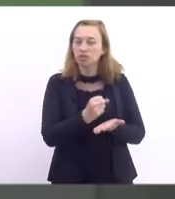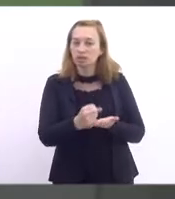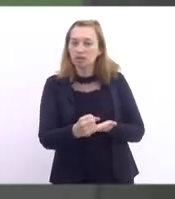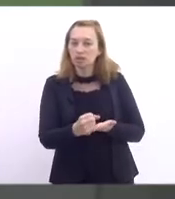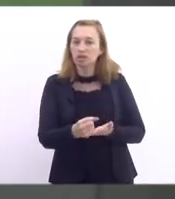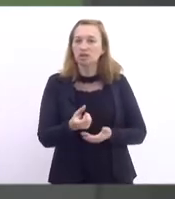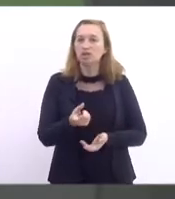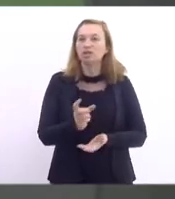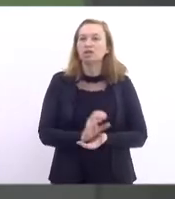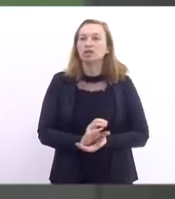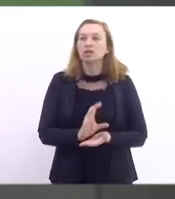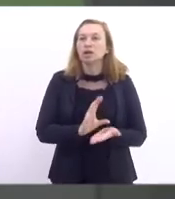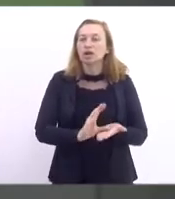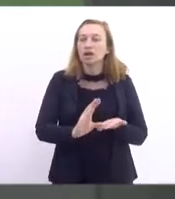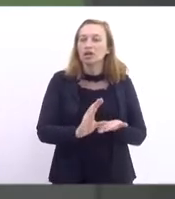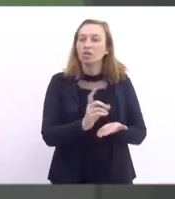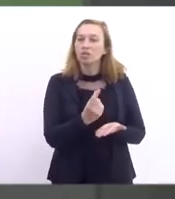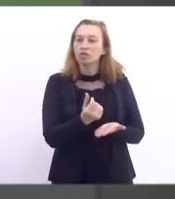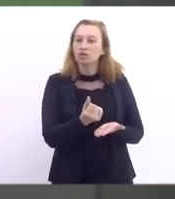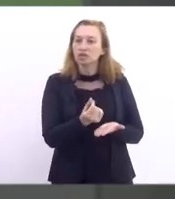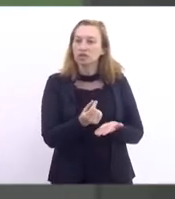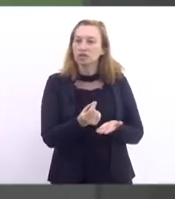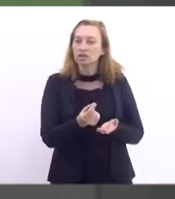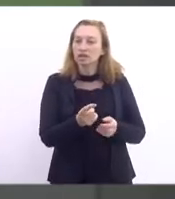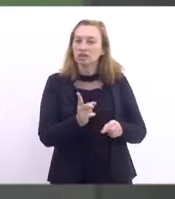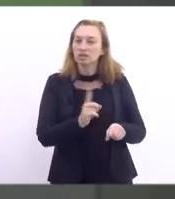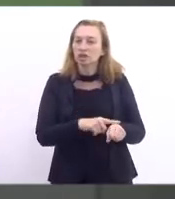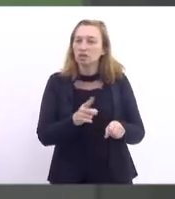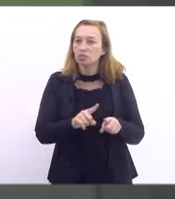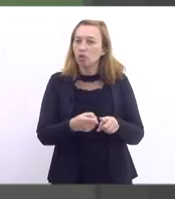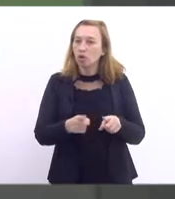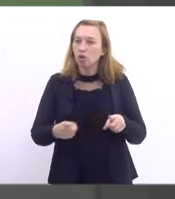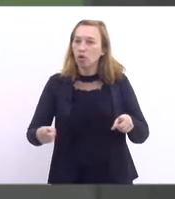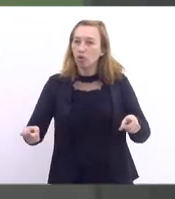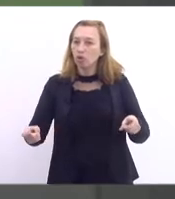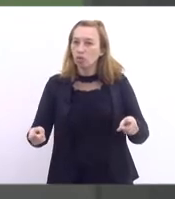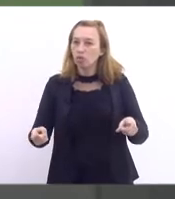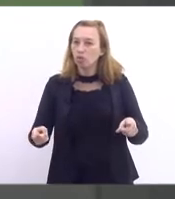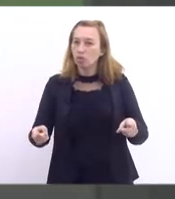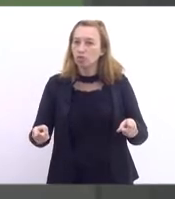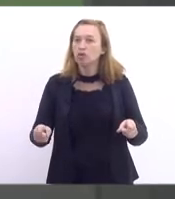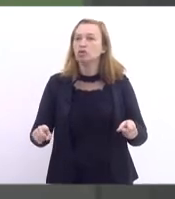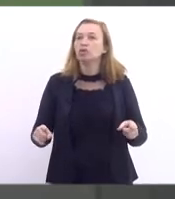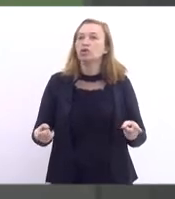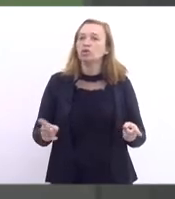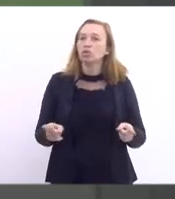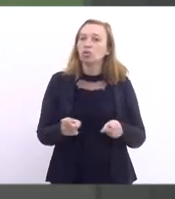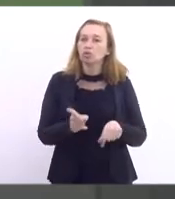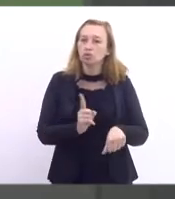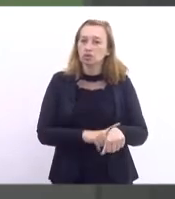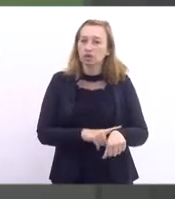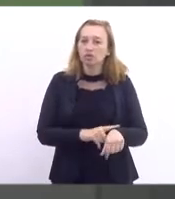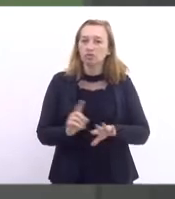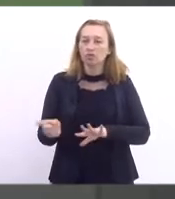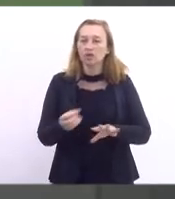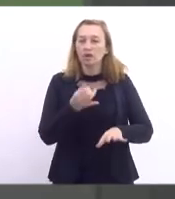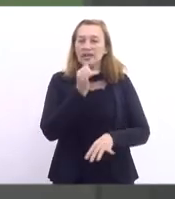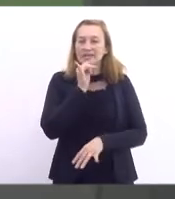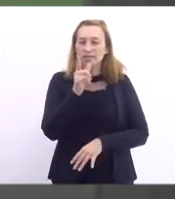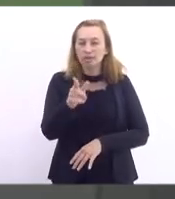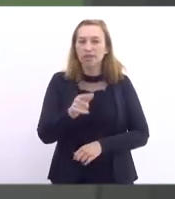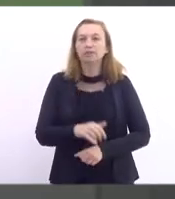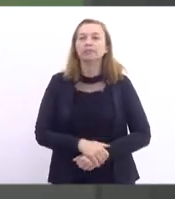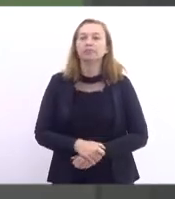recursos financiados no longo prazo são aplicados em projetos de curto prazo vou dar um exemplo aqui desse achado quatro